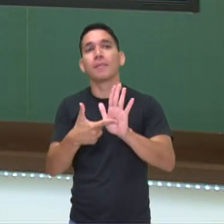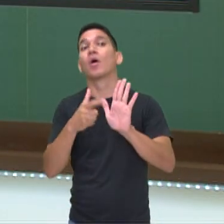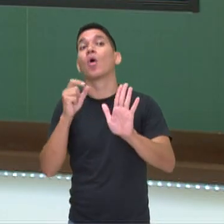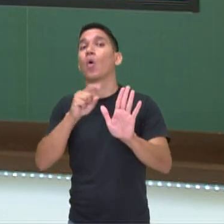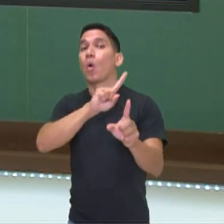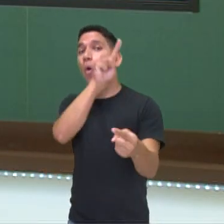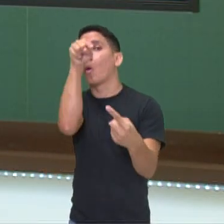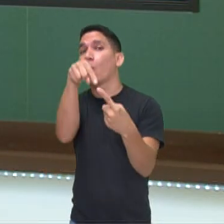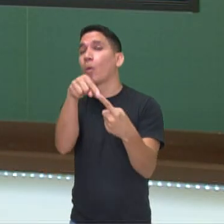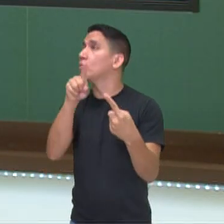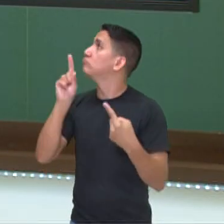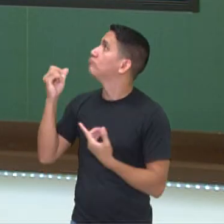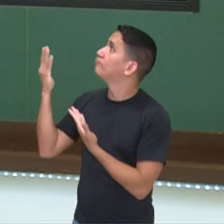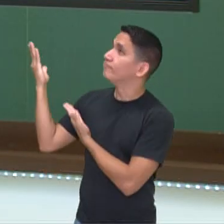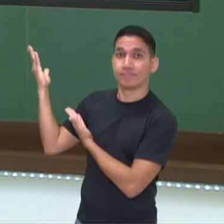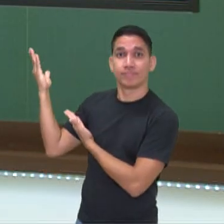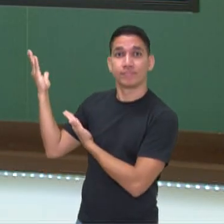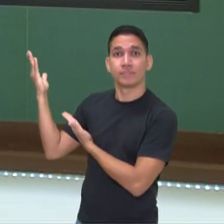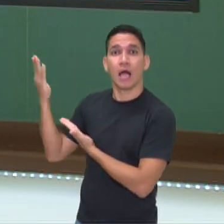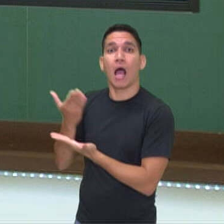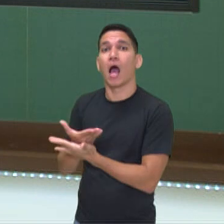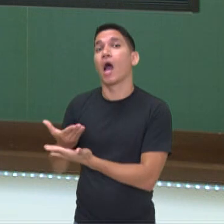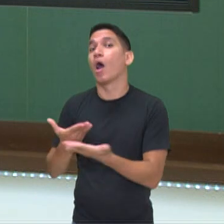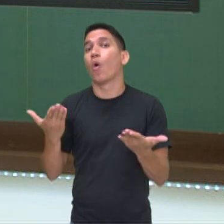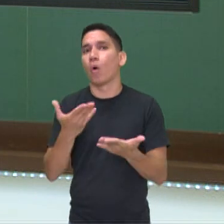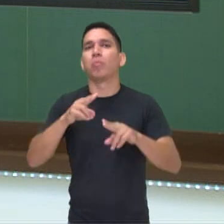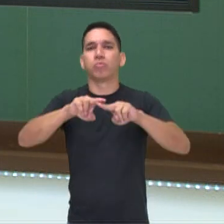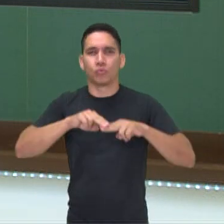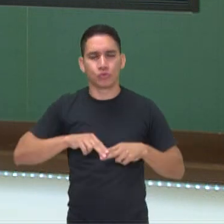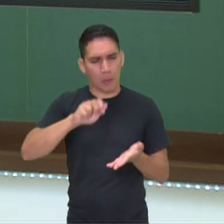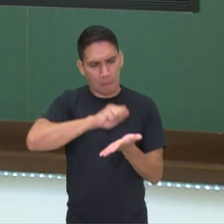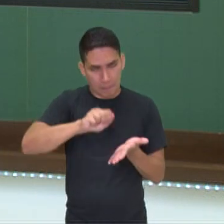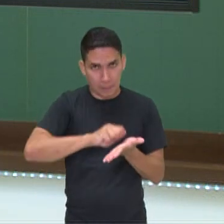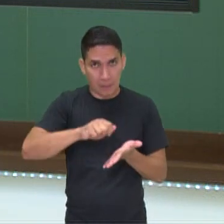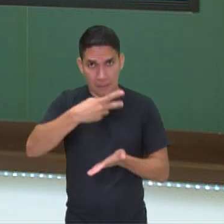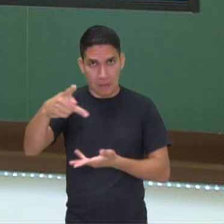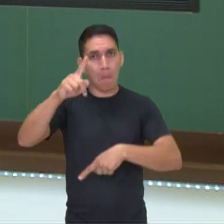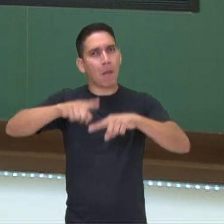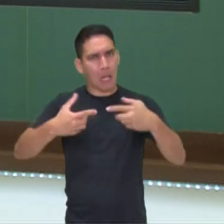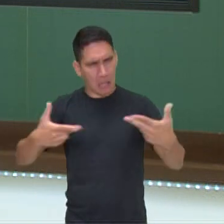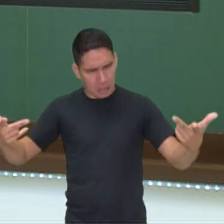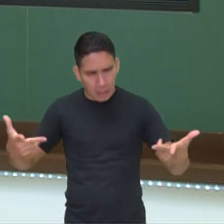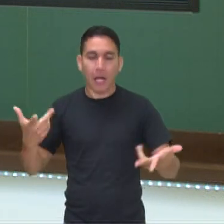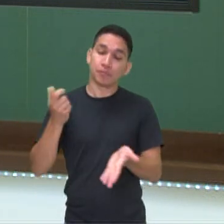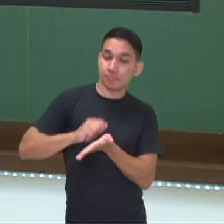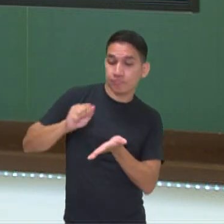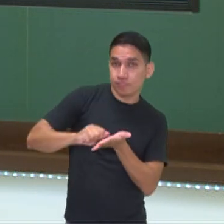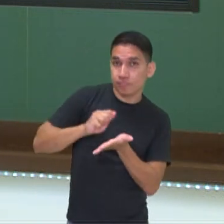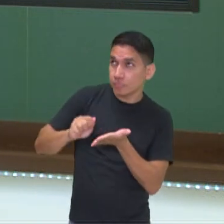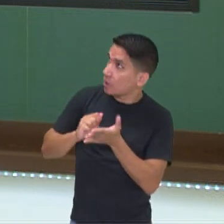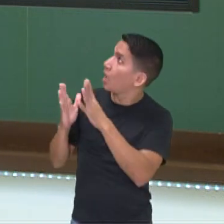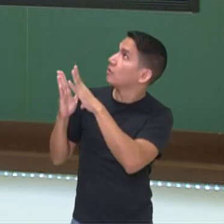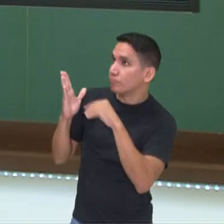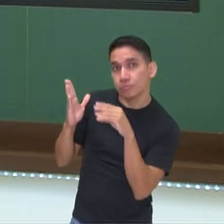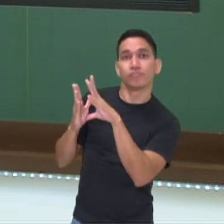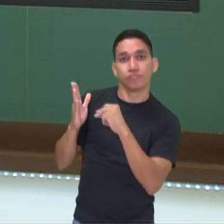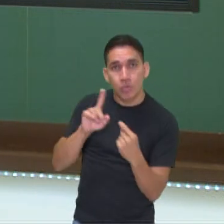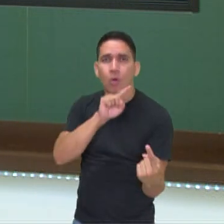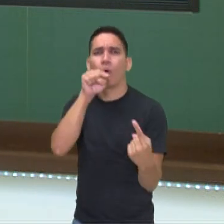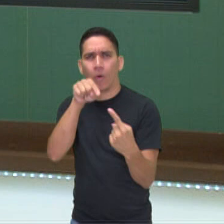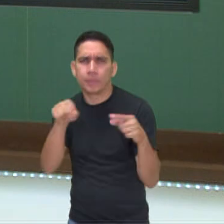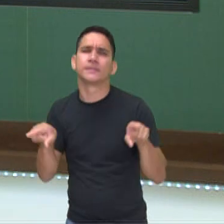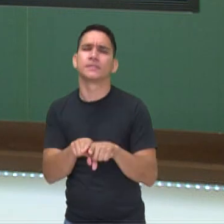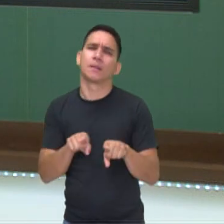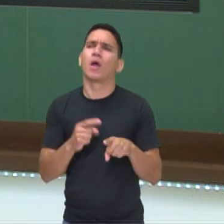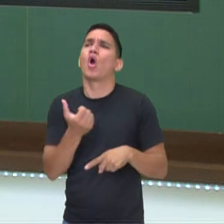os objetivos da nossa aula de hoje. Então tenha caderno, caneta, lápis e borracha em mão, para que você possa, além de anotar os objetivos,